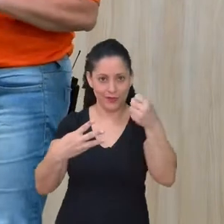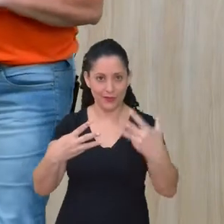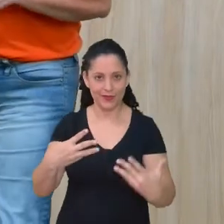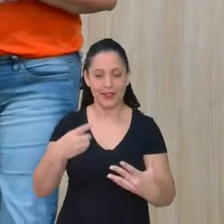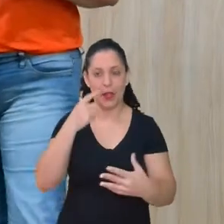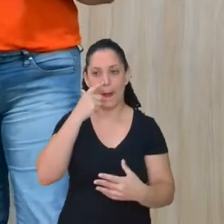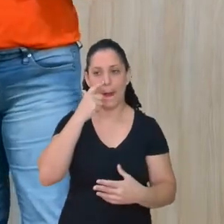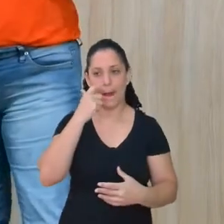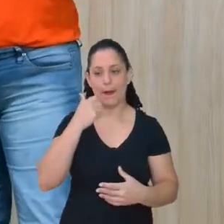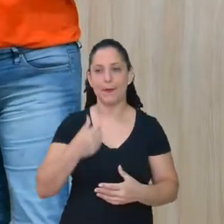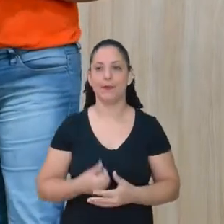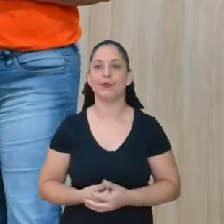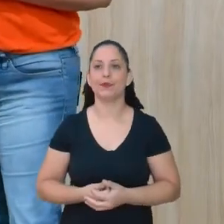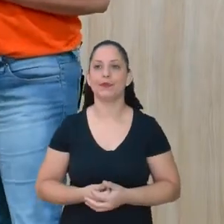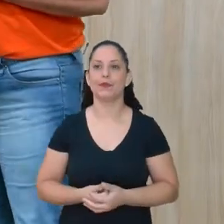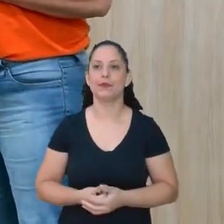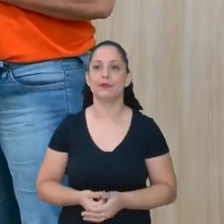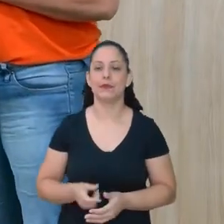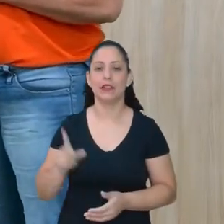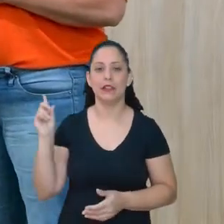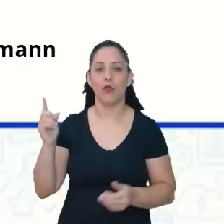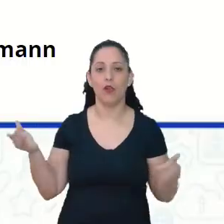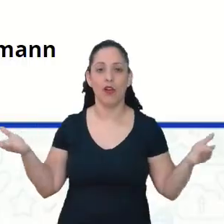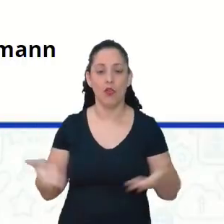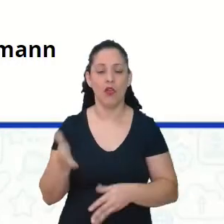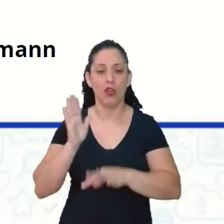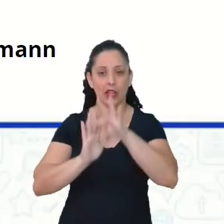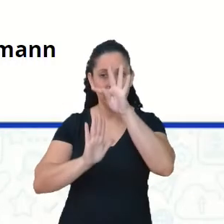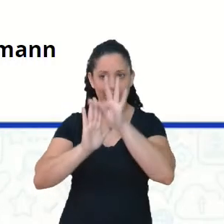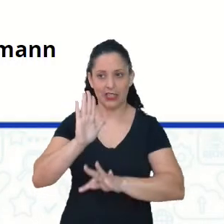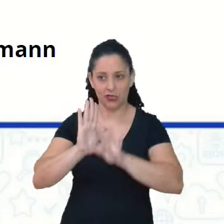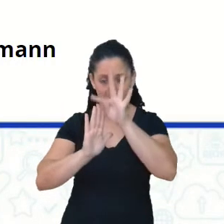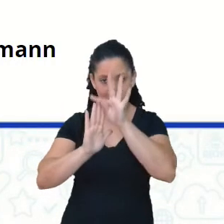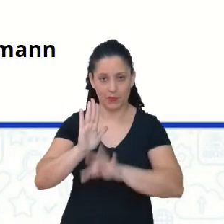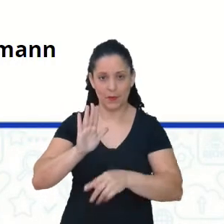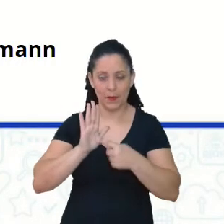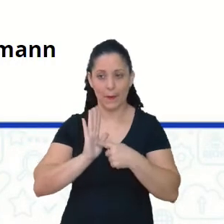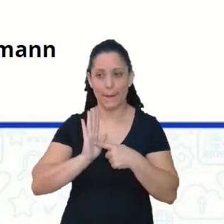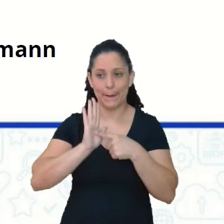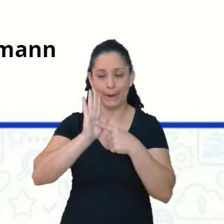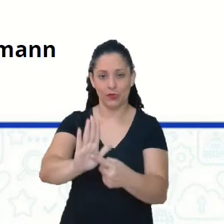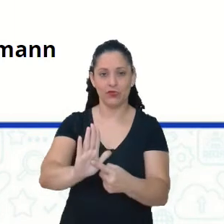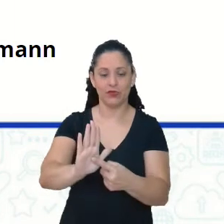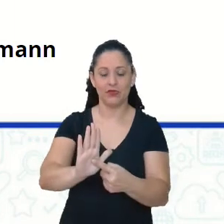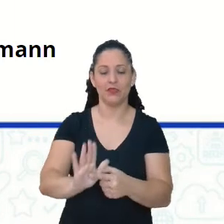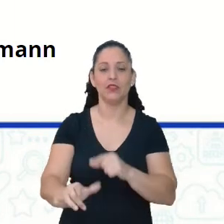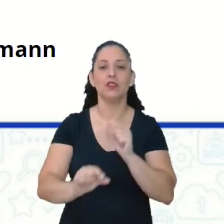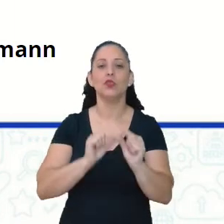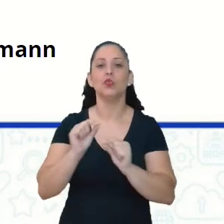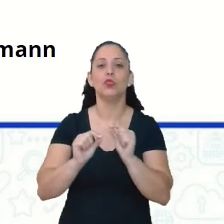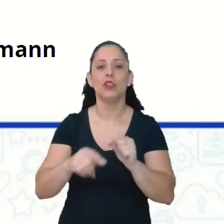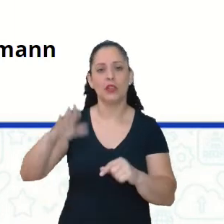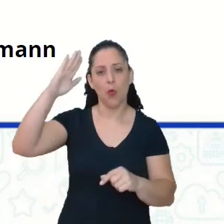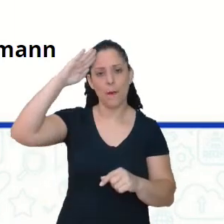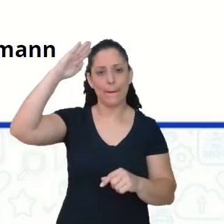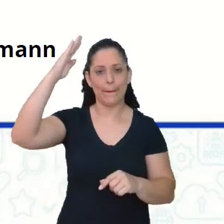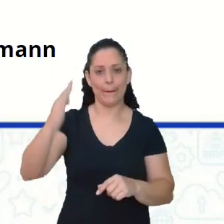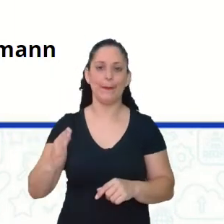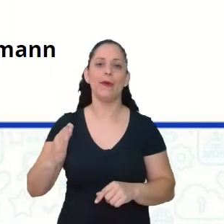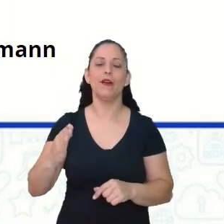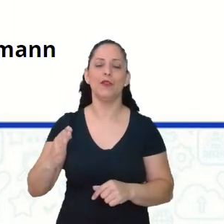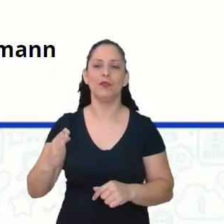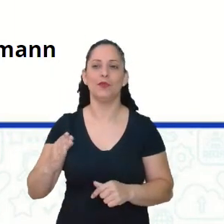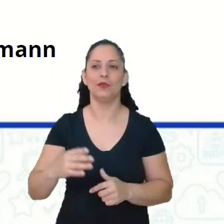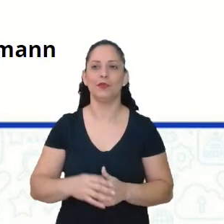Então, começando aí com o pós-dramático, vocês têm aí o texto de um dos criadores, né, o principal teórico, que